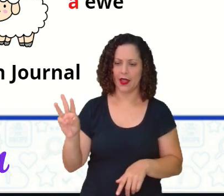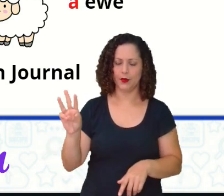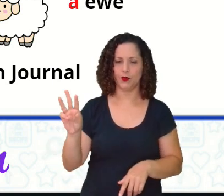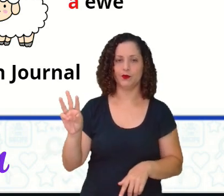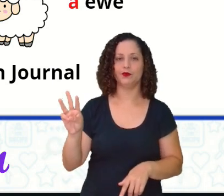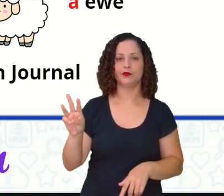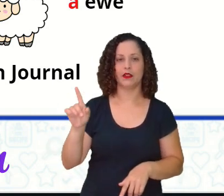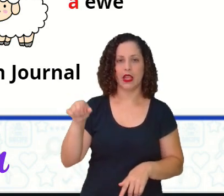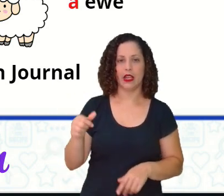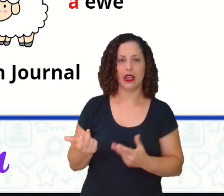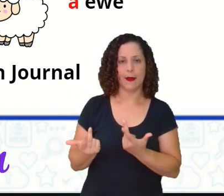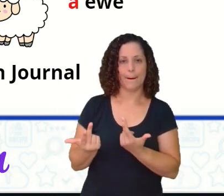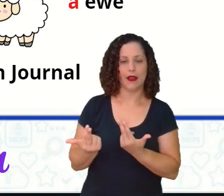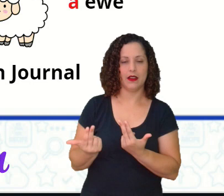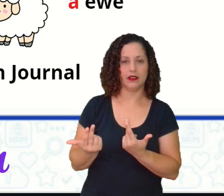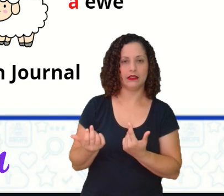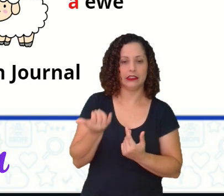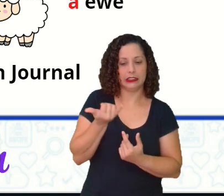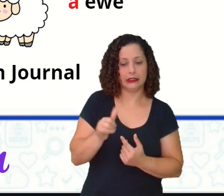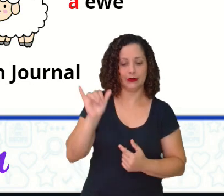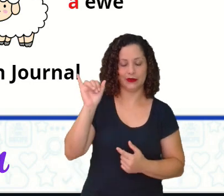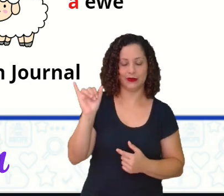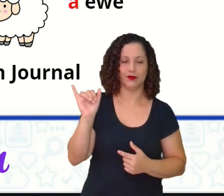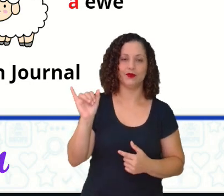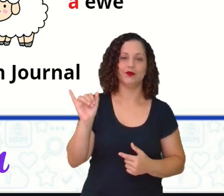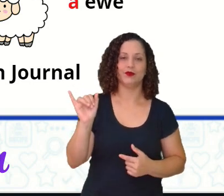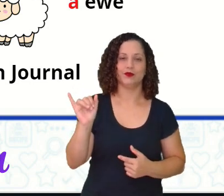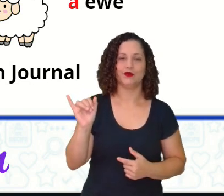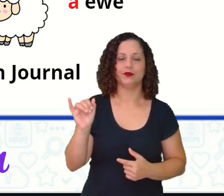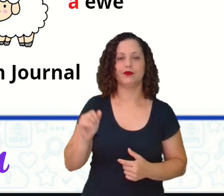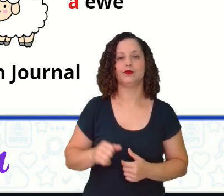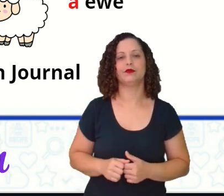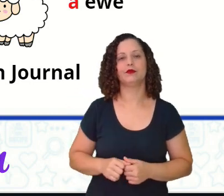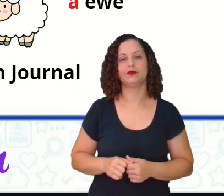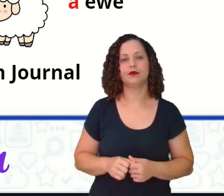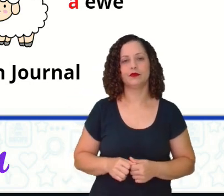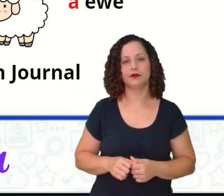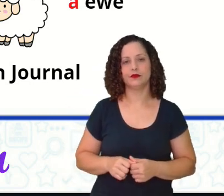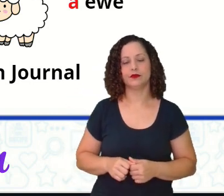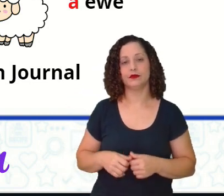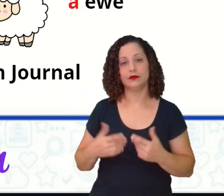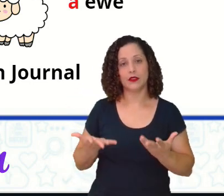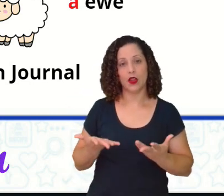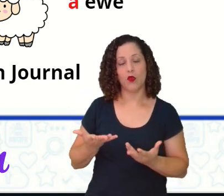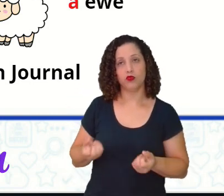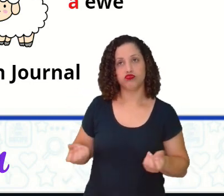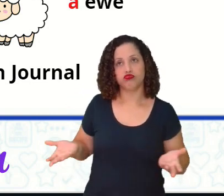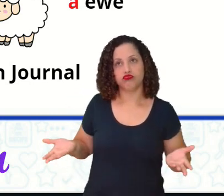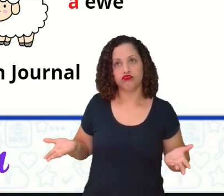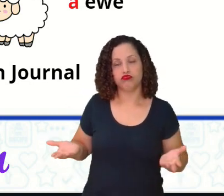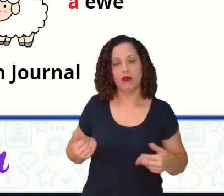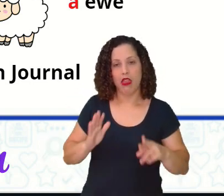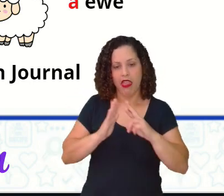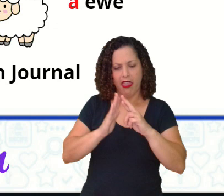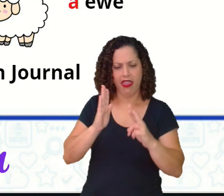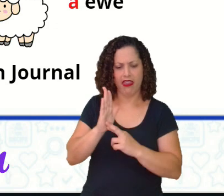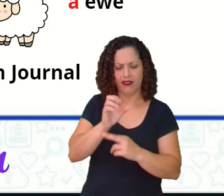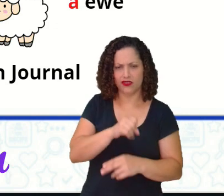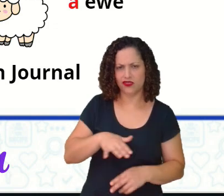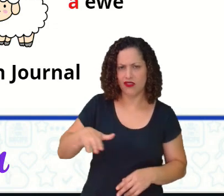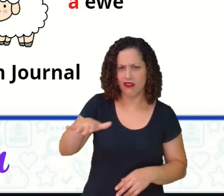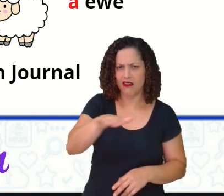de consoante de Y, tá? Então, olha só, normalmente, geralmente, não está falando que é regra geral,